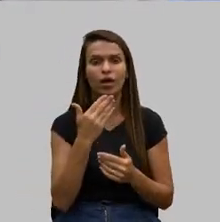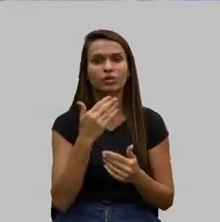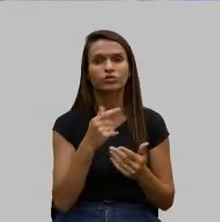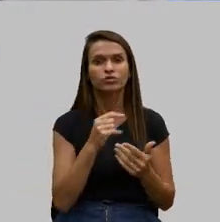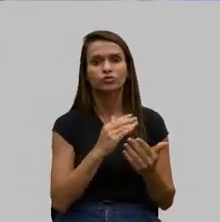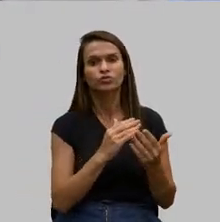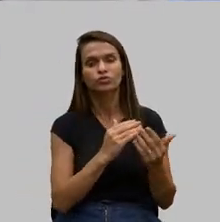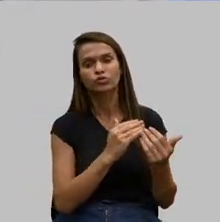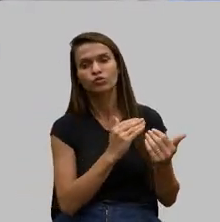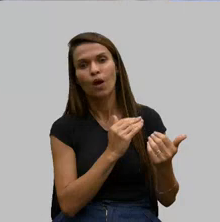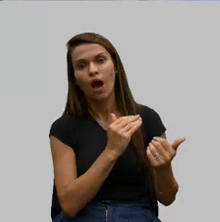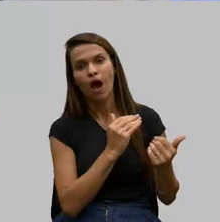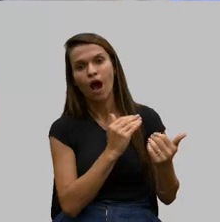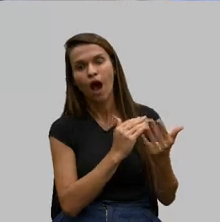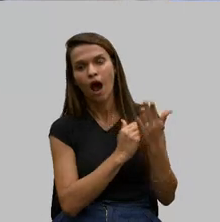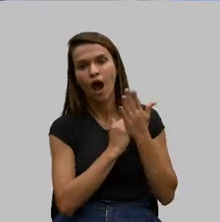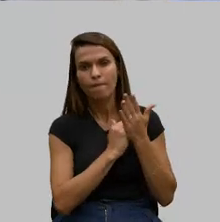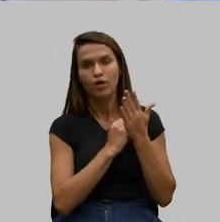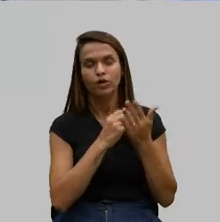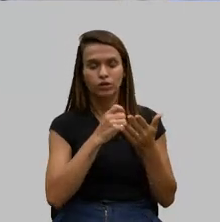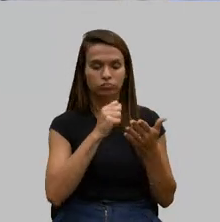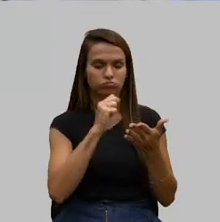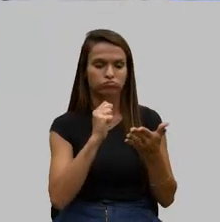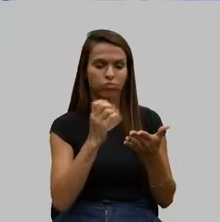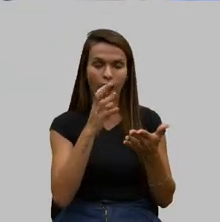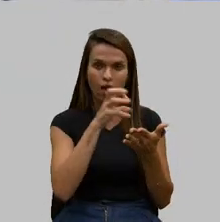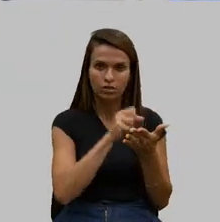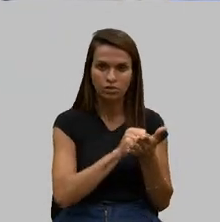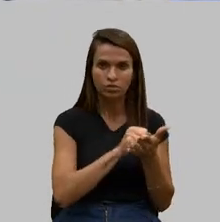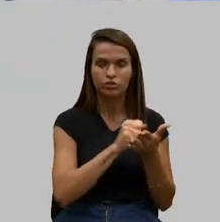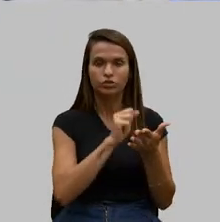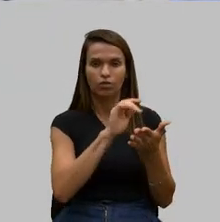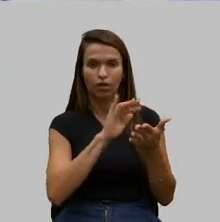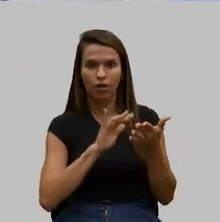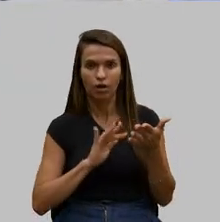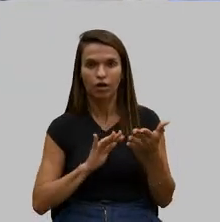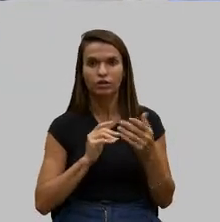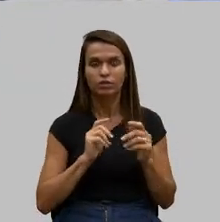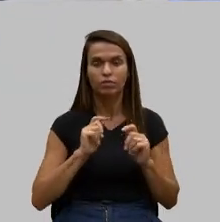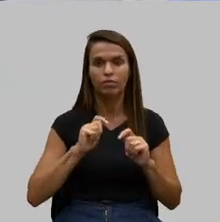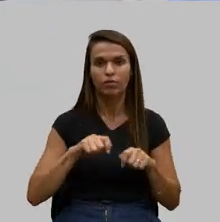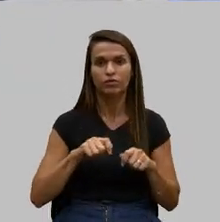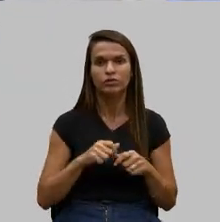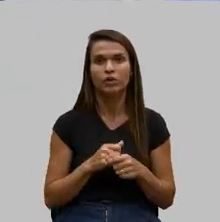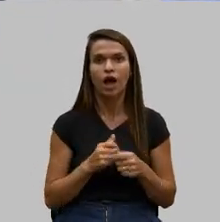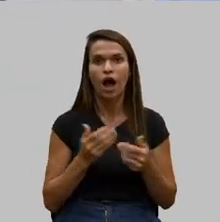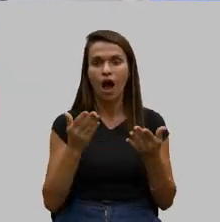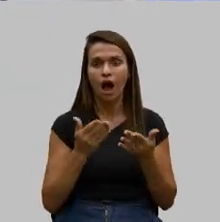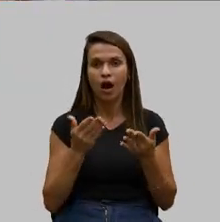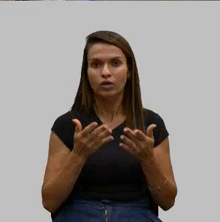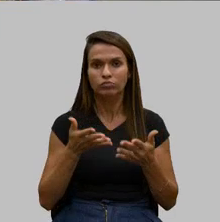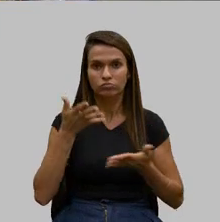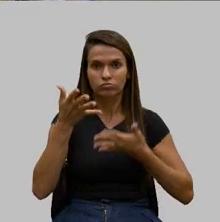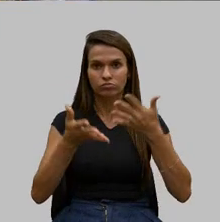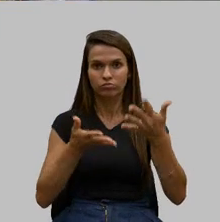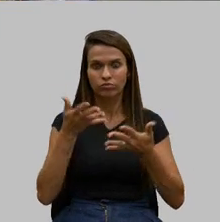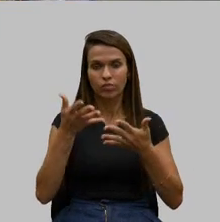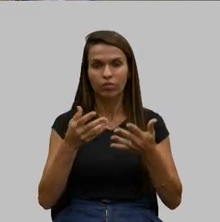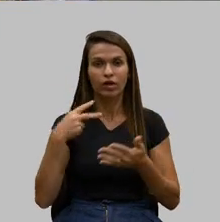faça anotação para que a gente possa fazer essa essa concessão vou passar a palavra aqui agora para o